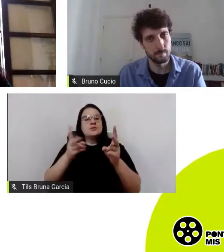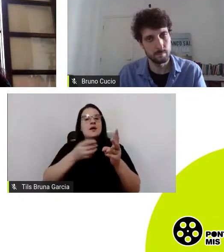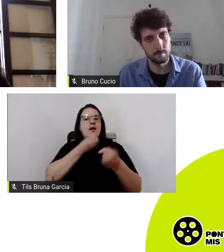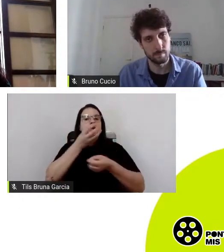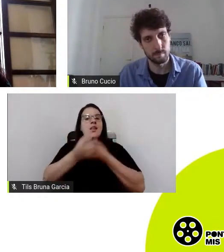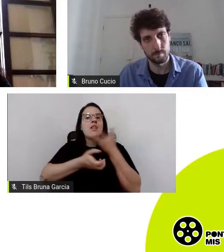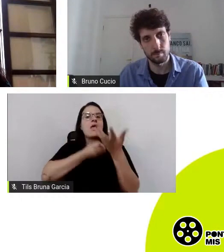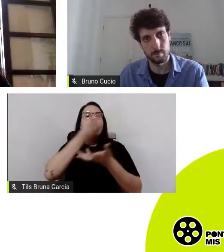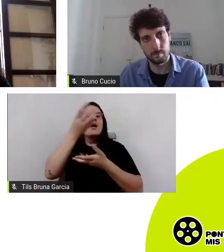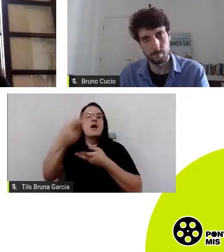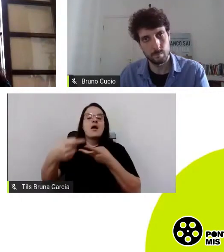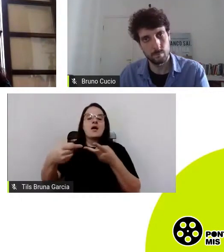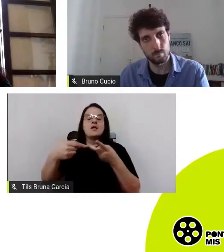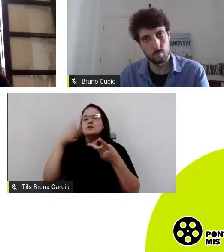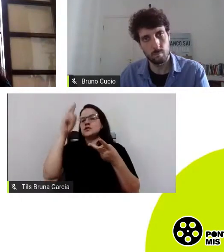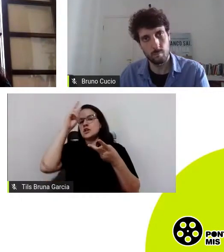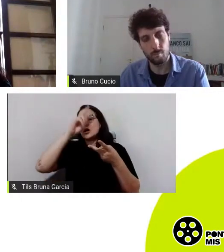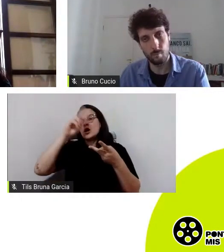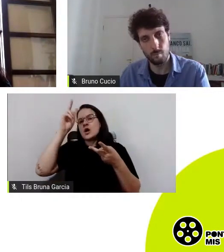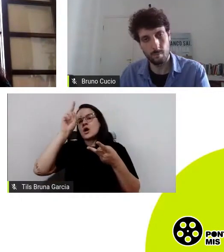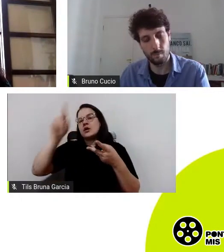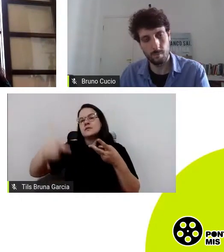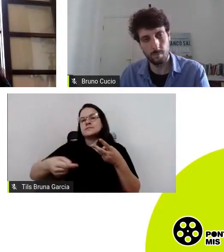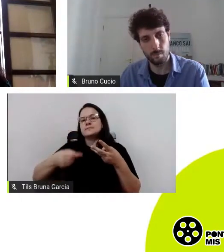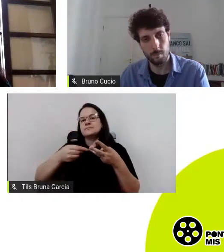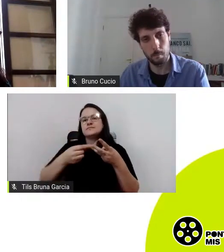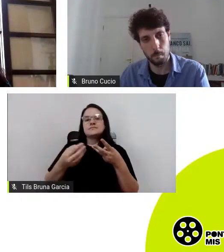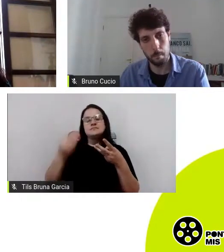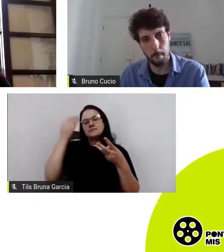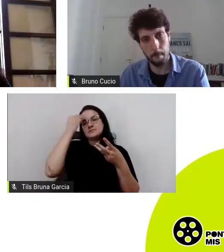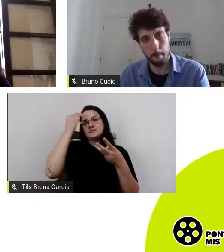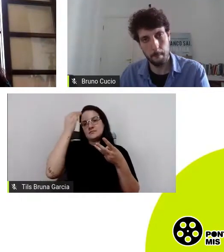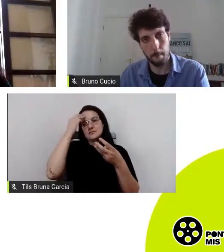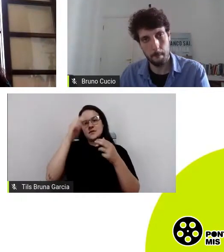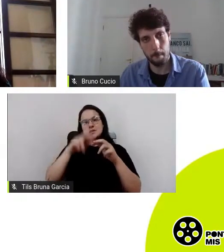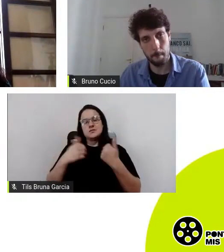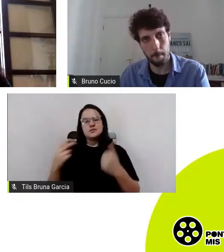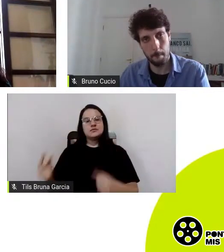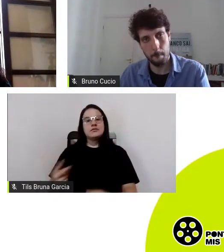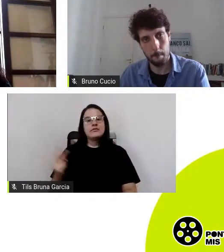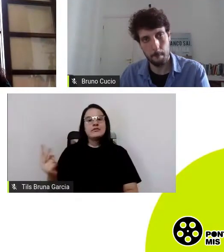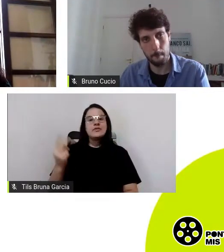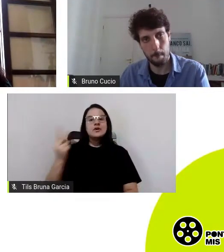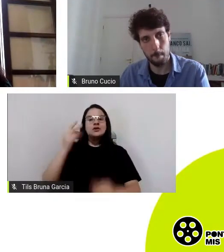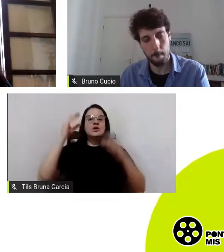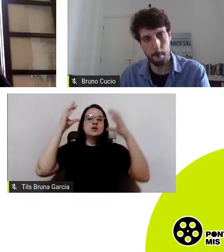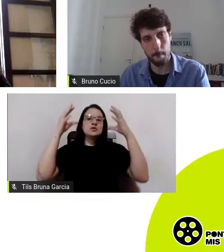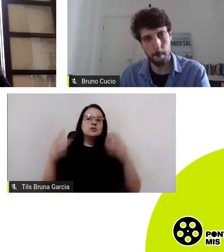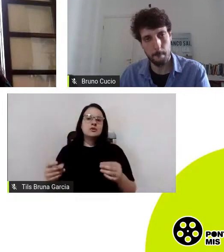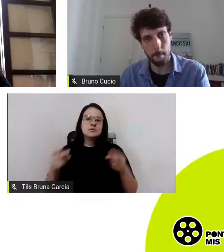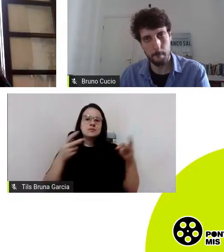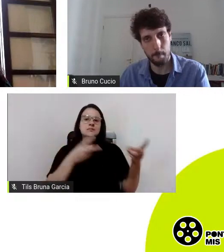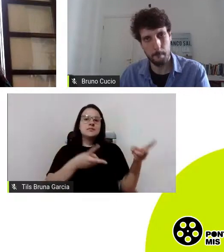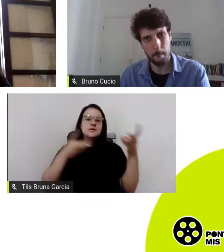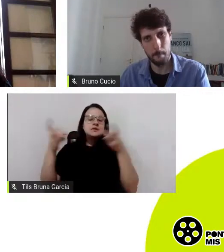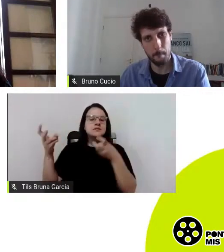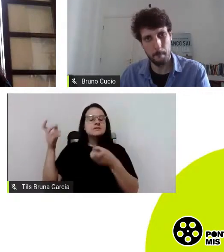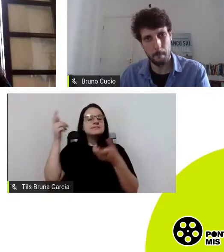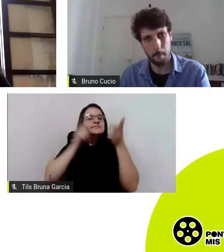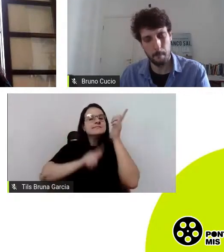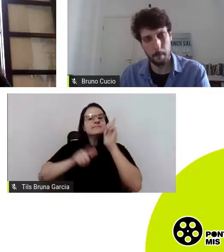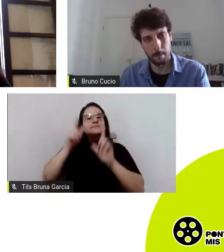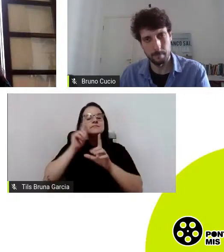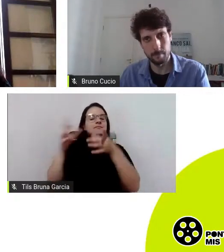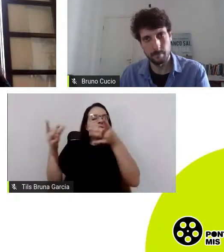o histórico, né, essa memória, então a gente tenta valorizar e fazer com que todo mundo perceba quanto esses detalhes somados